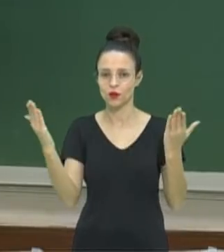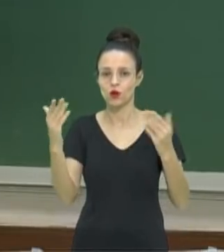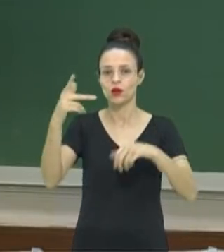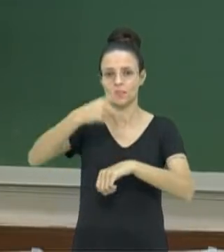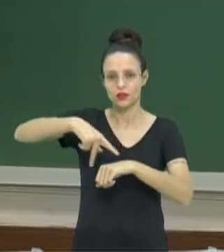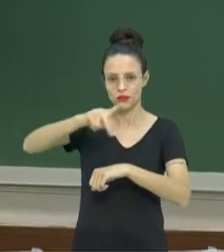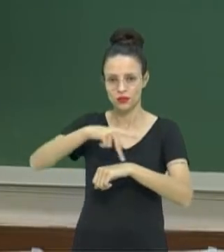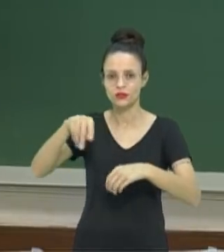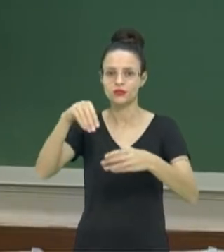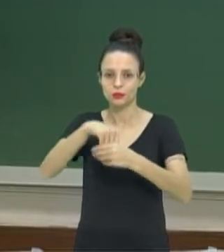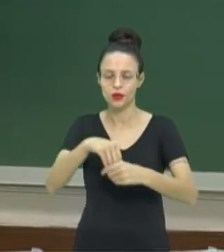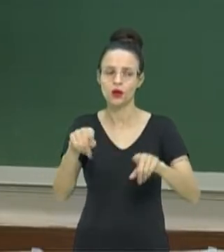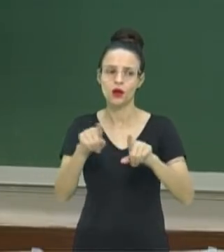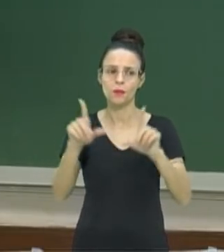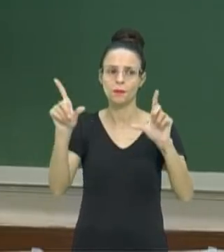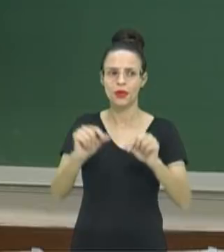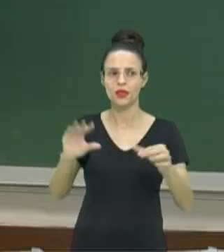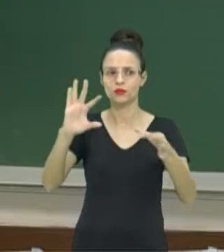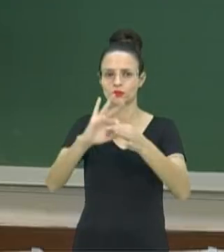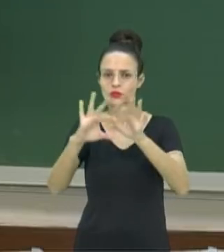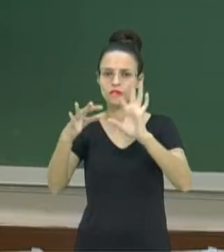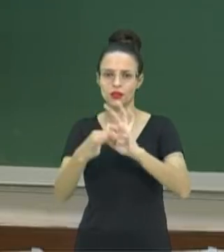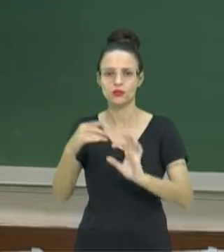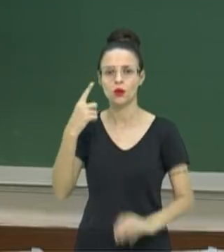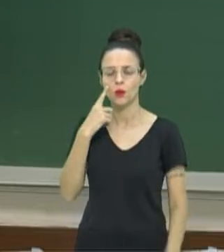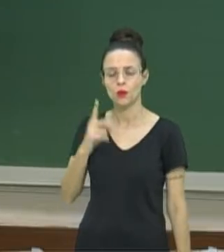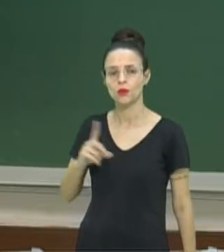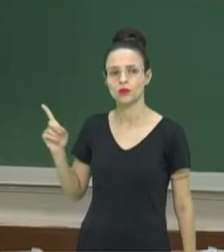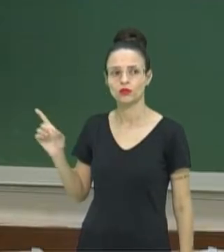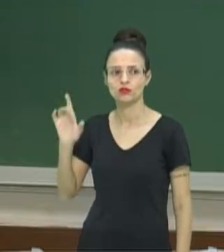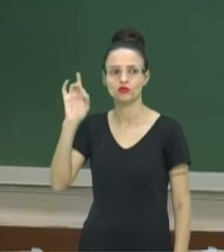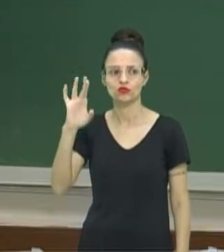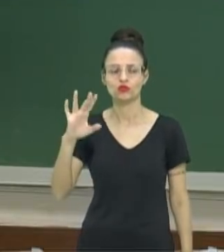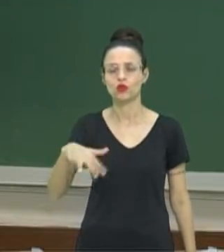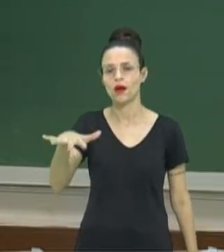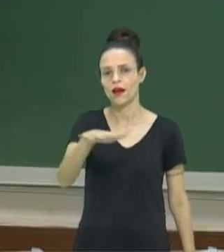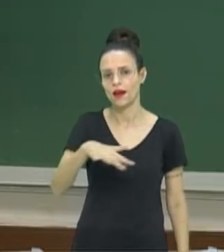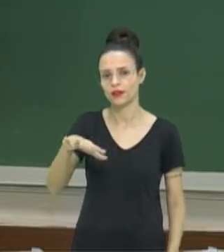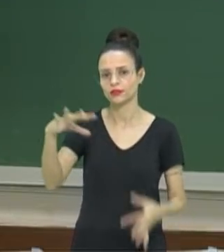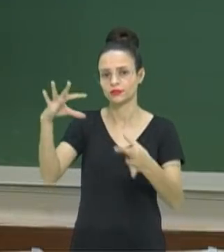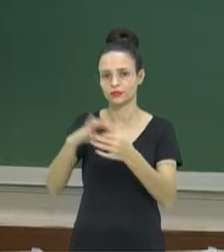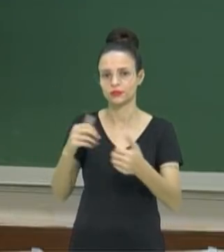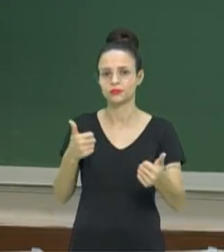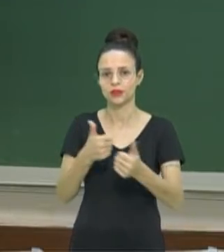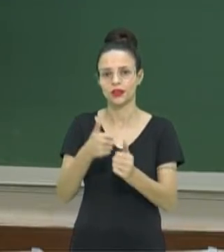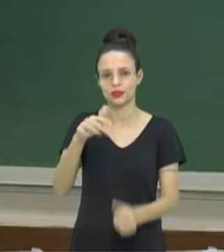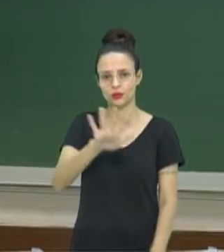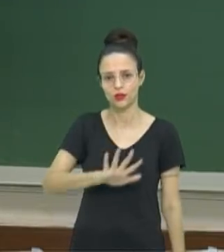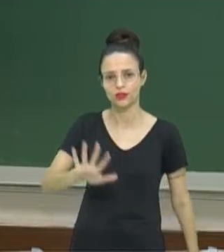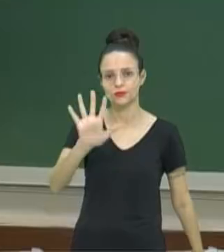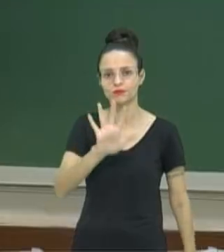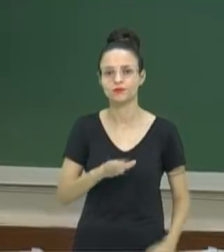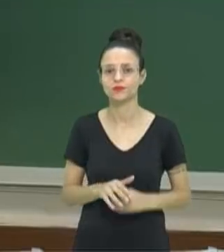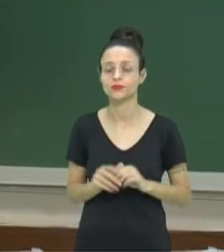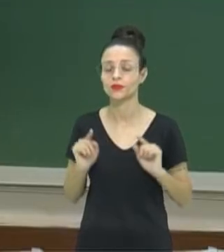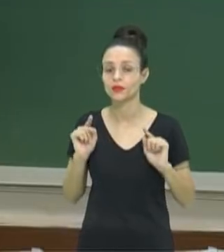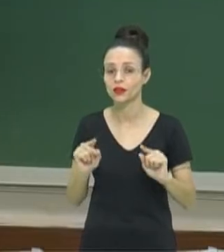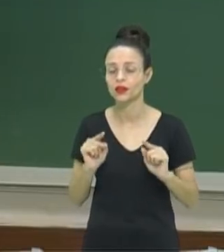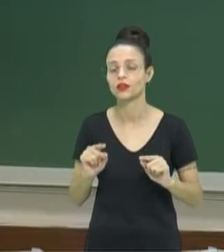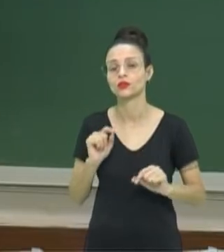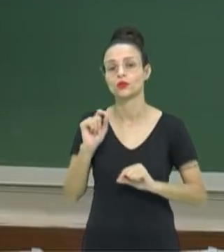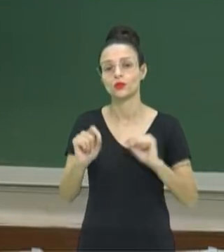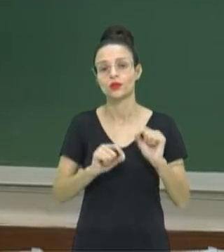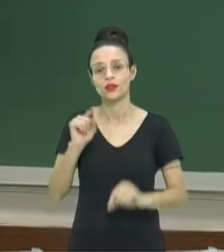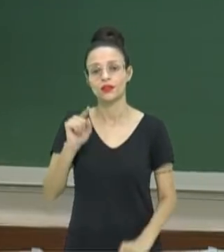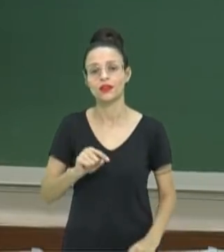país, outras menos interligadas somente em pequenas áreas ali próximas de onde elas estão. Isso constrói o que a gente